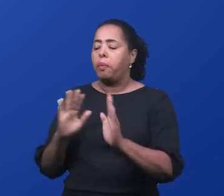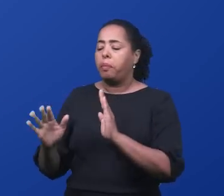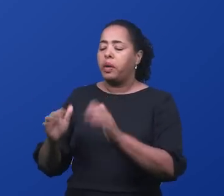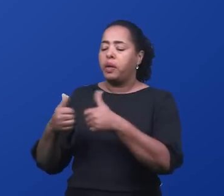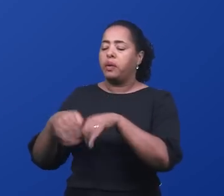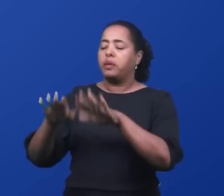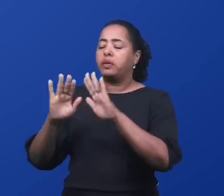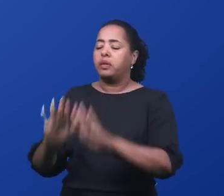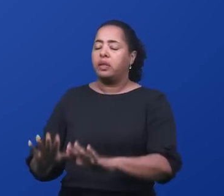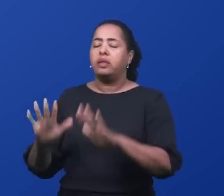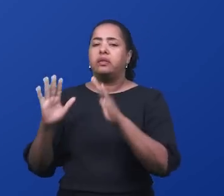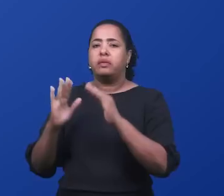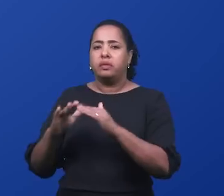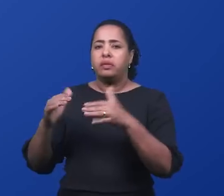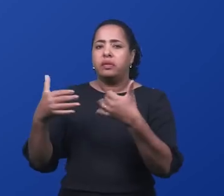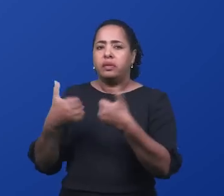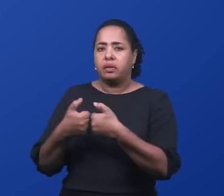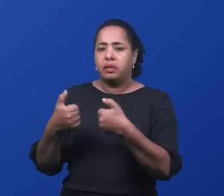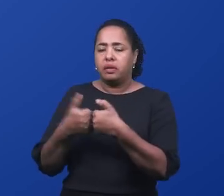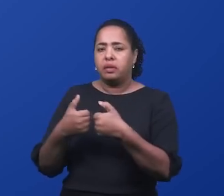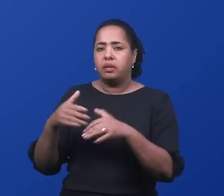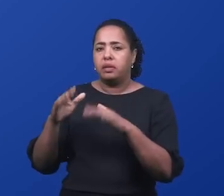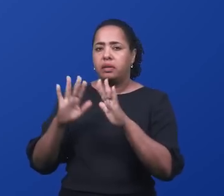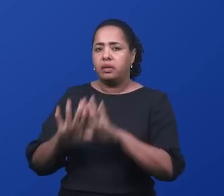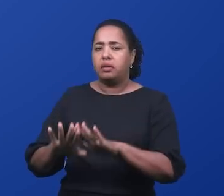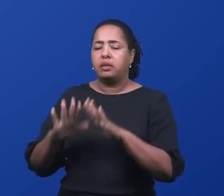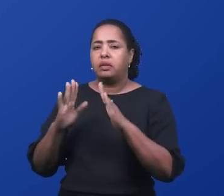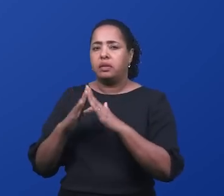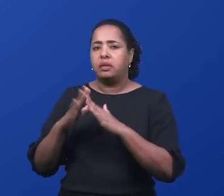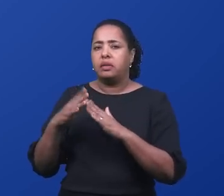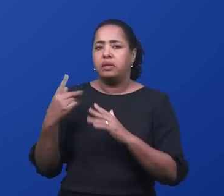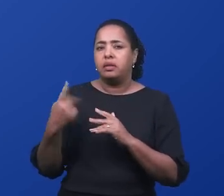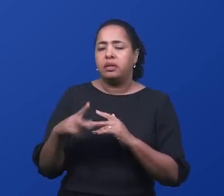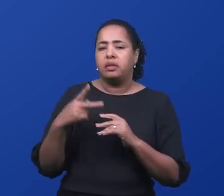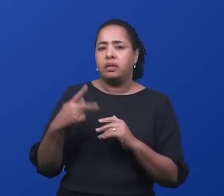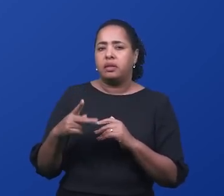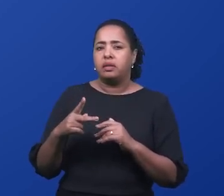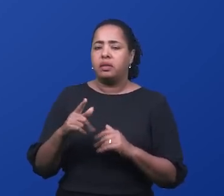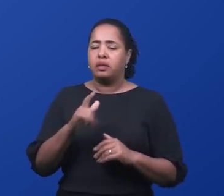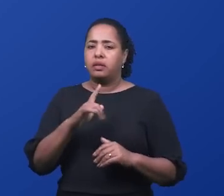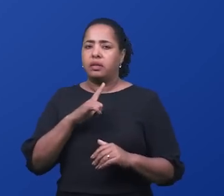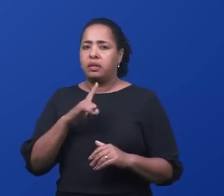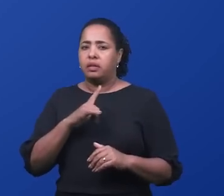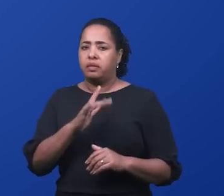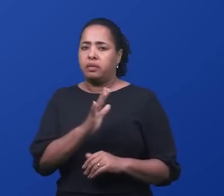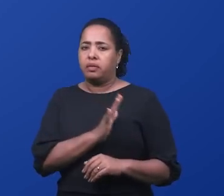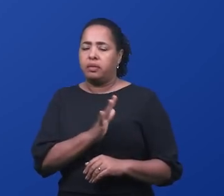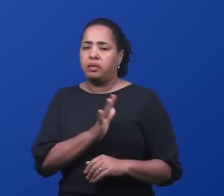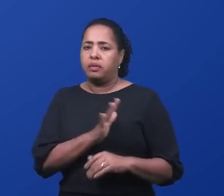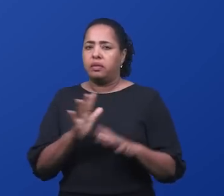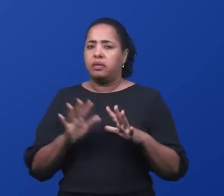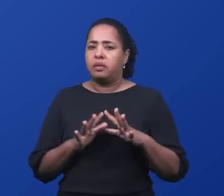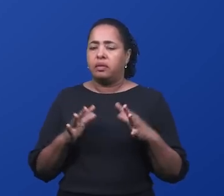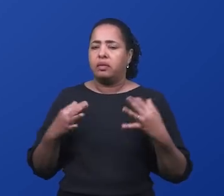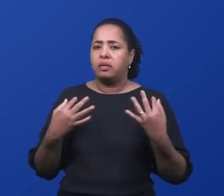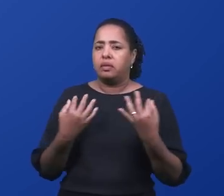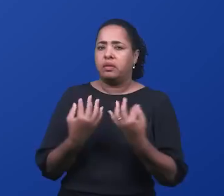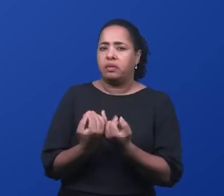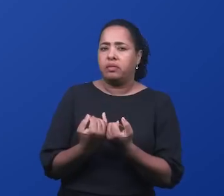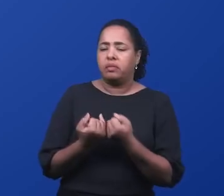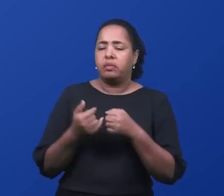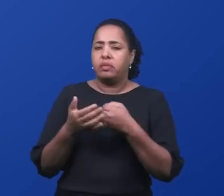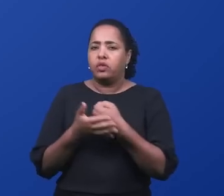ficou a arca na casa dele, é porque ele houve no seu coração e de sua família